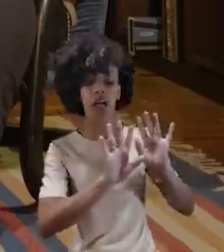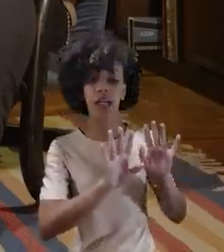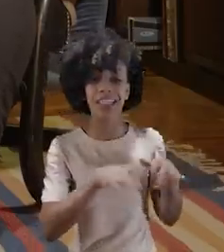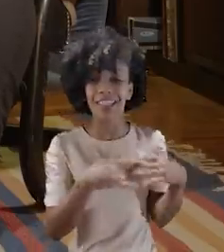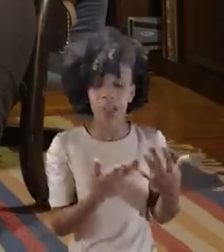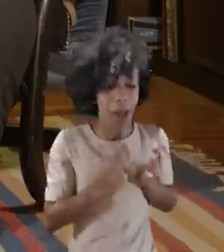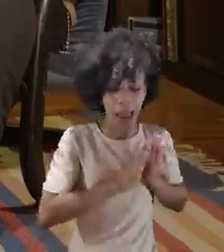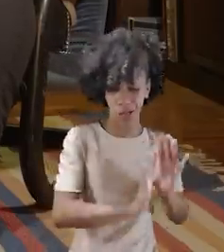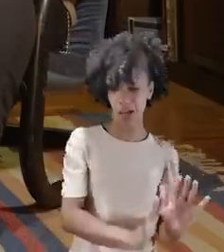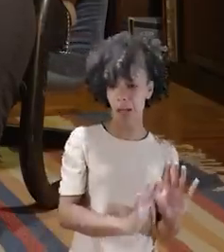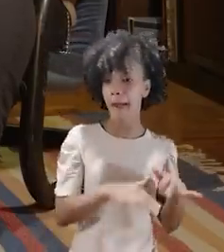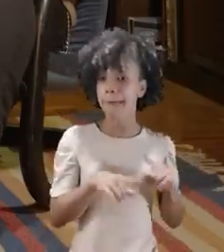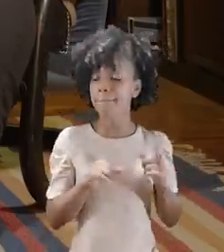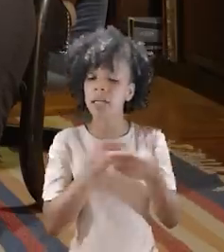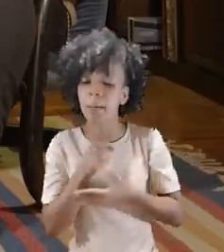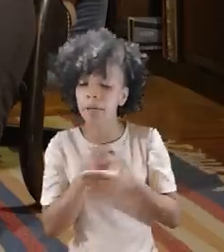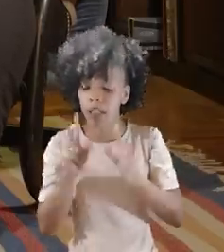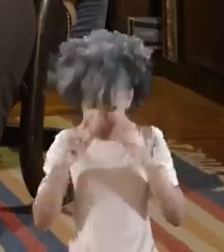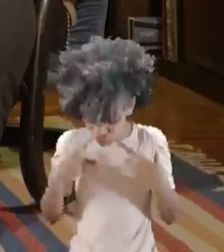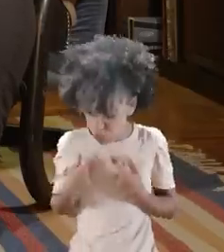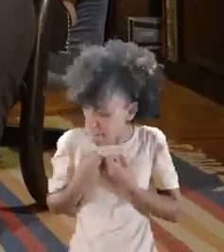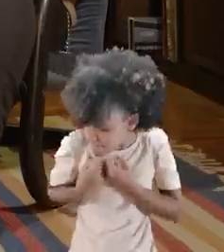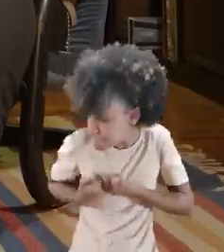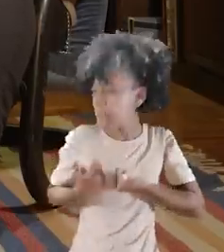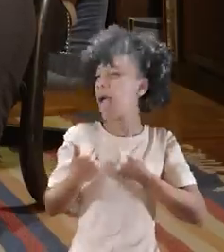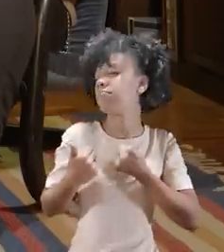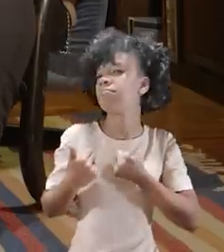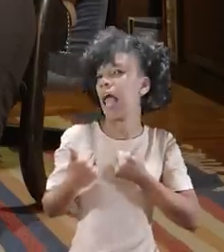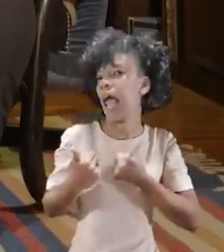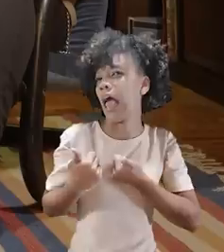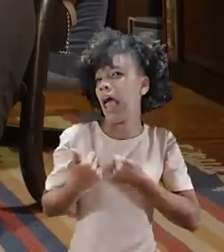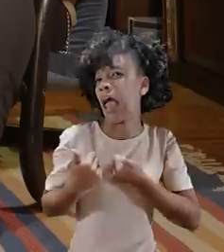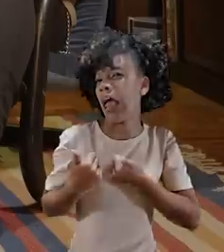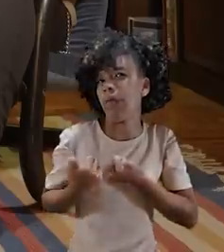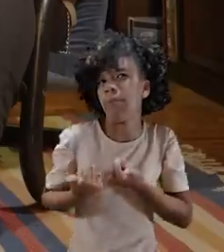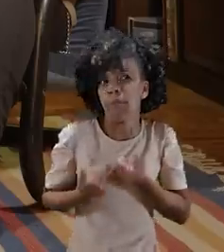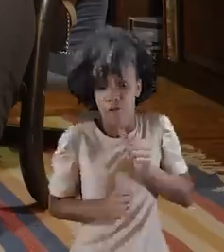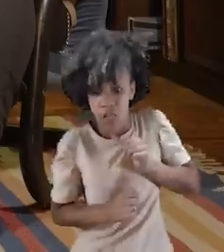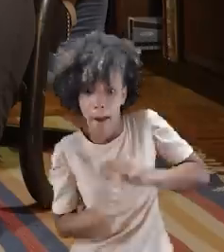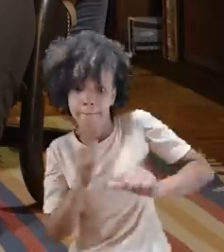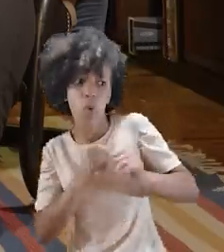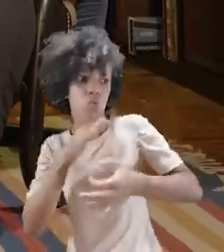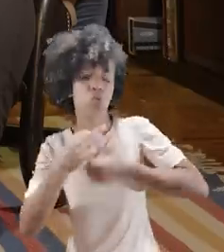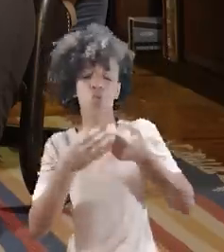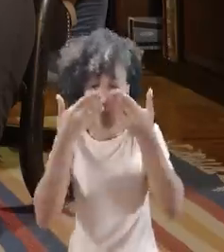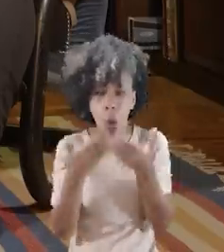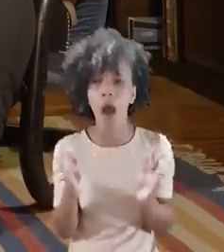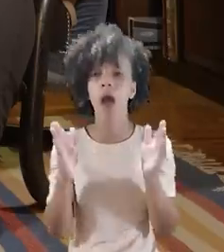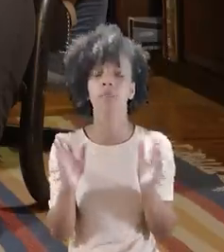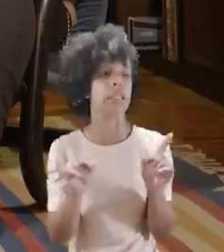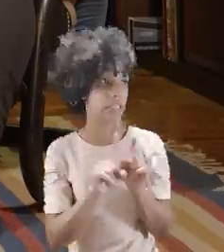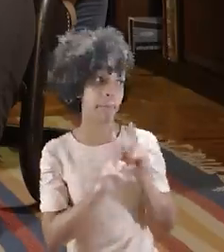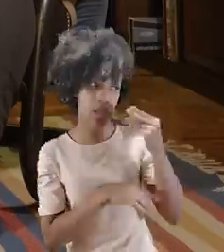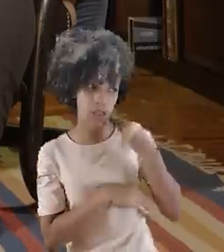ele tende a sair então quando você tem uma coisa baseada no seu bem-estar você tende a mudar Sua percepção sobre a